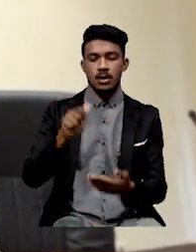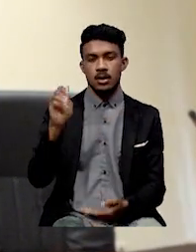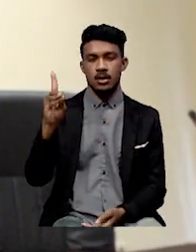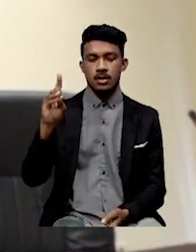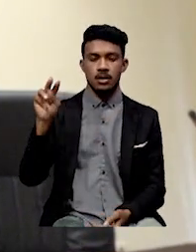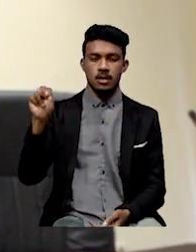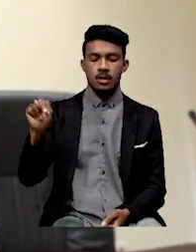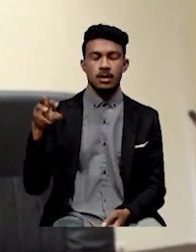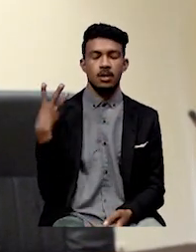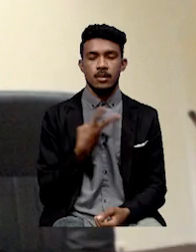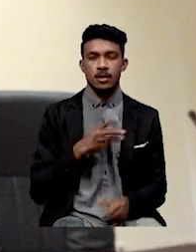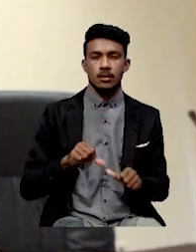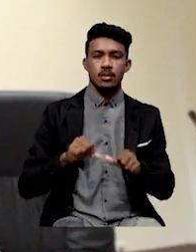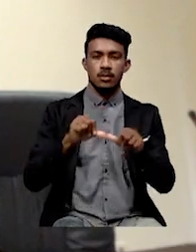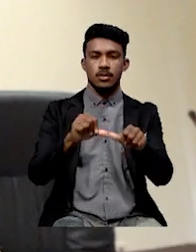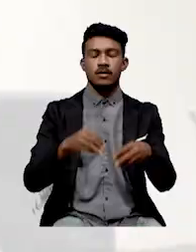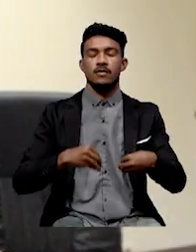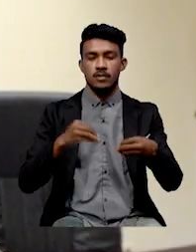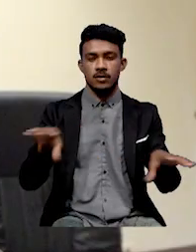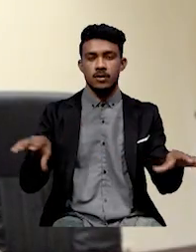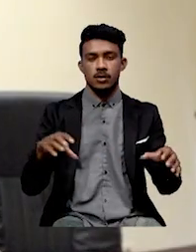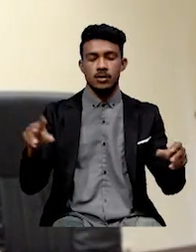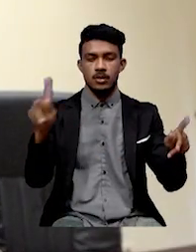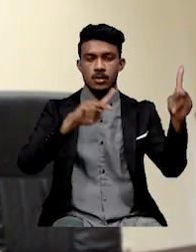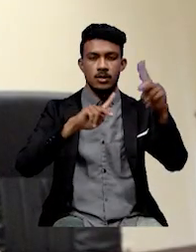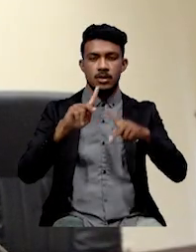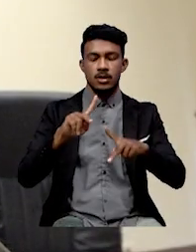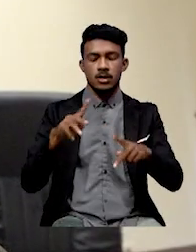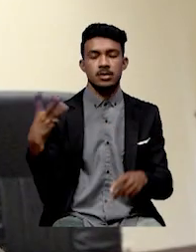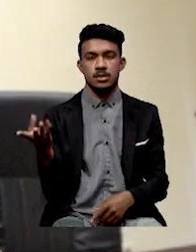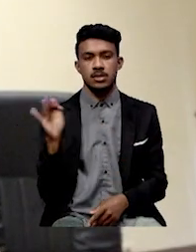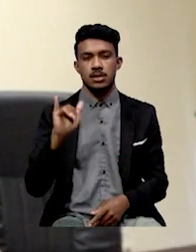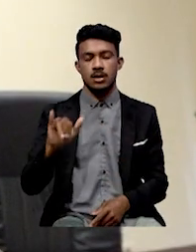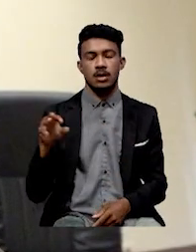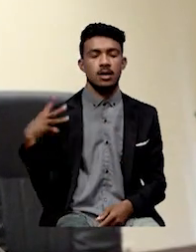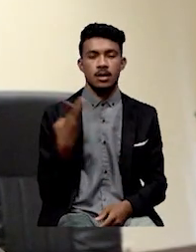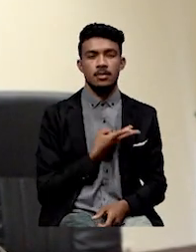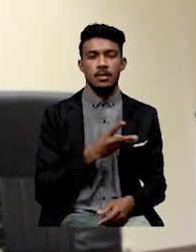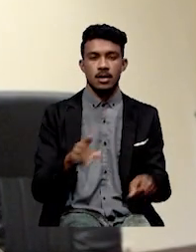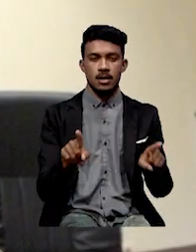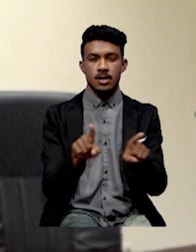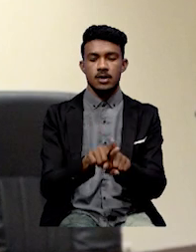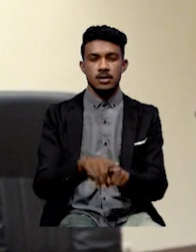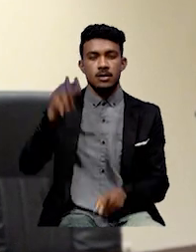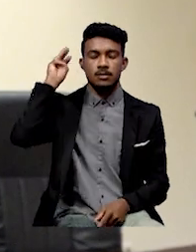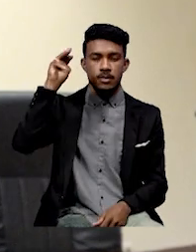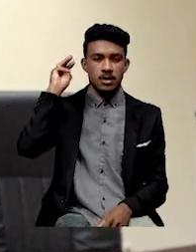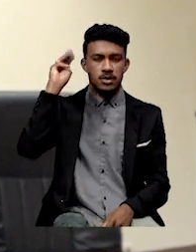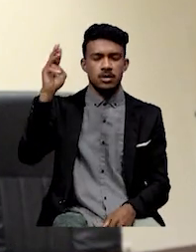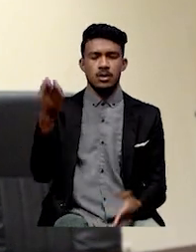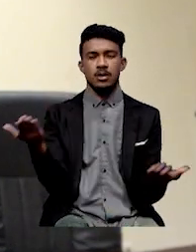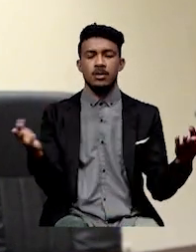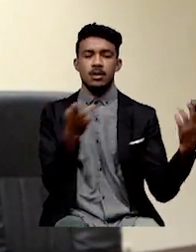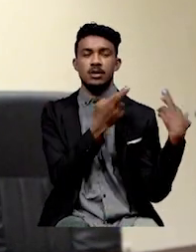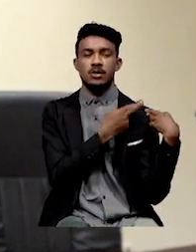kontinua ho di alo tender di samba proyek serne ami nunar obra nain nunar ministeru ne responsabel